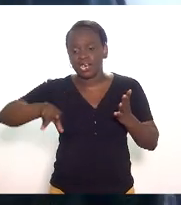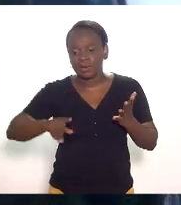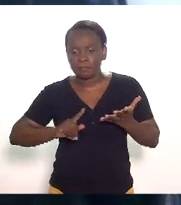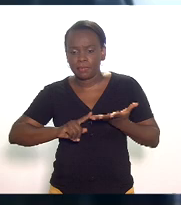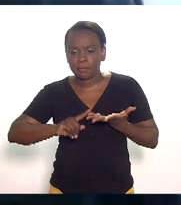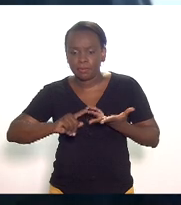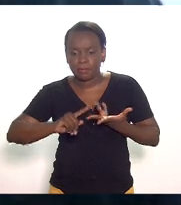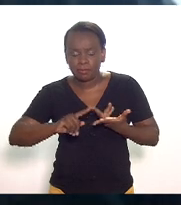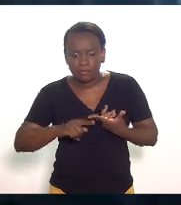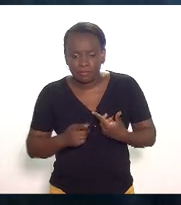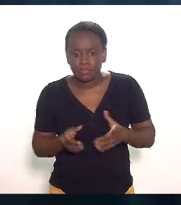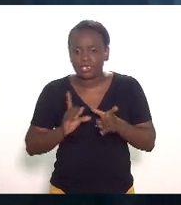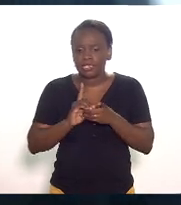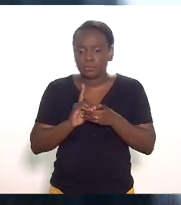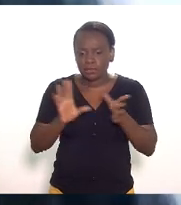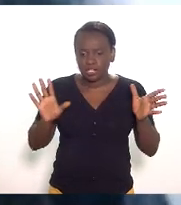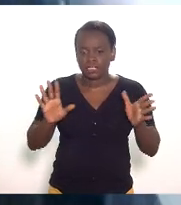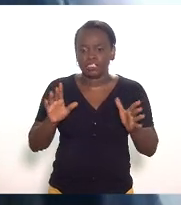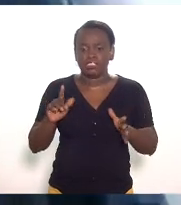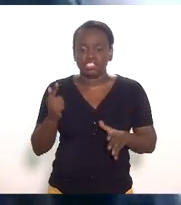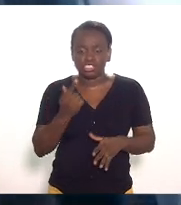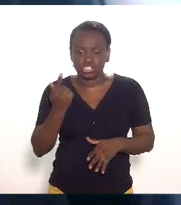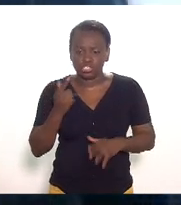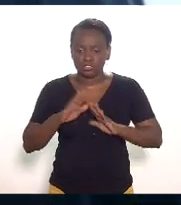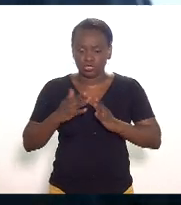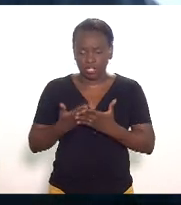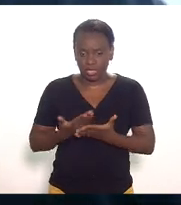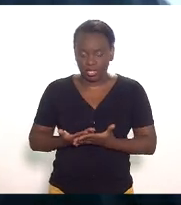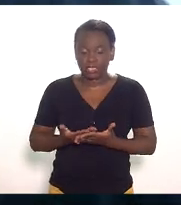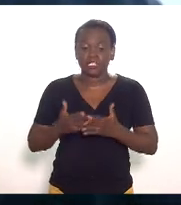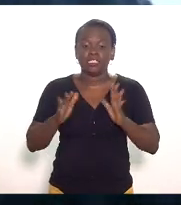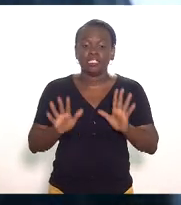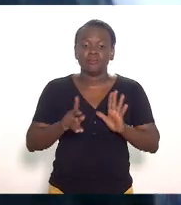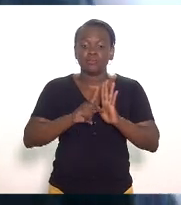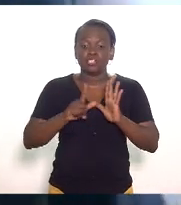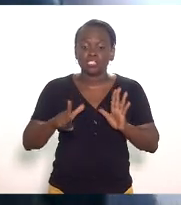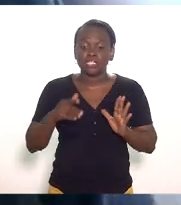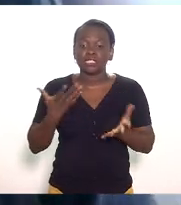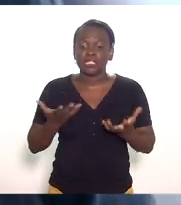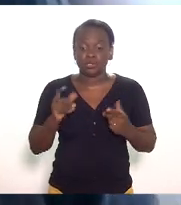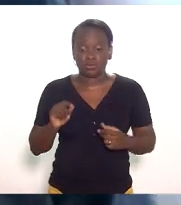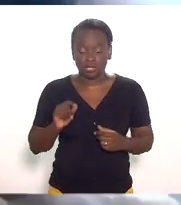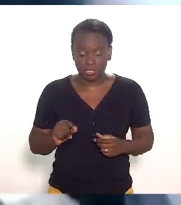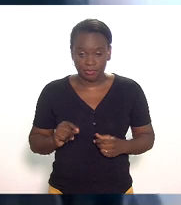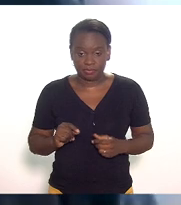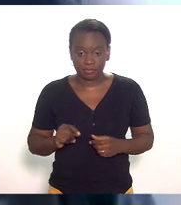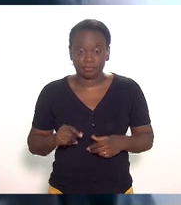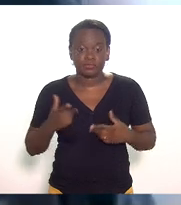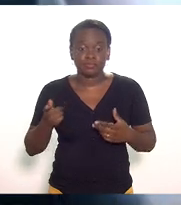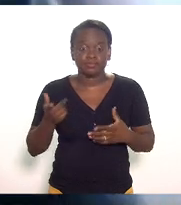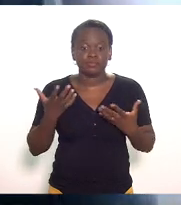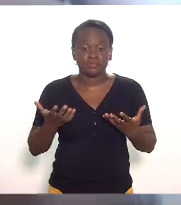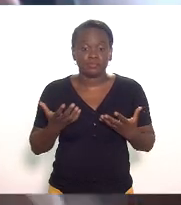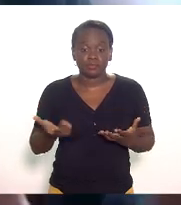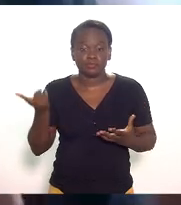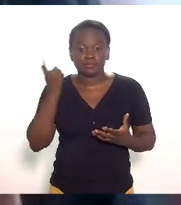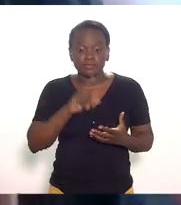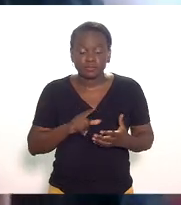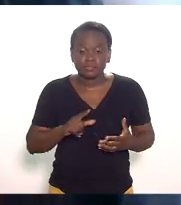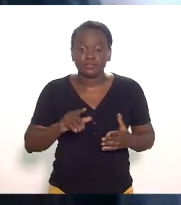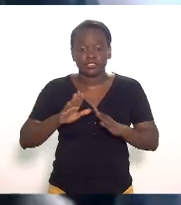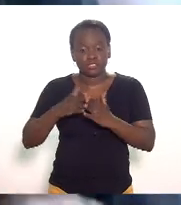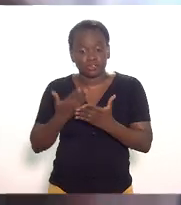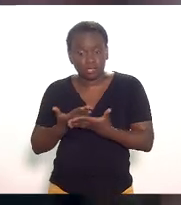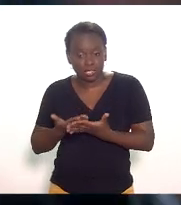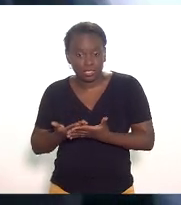mecanismos de democratização da gestão. O que que esse projeto pretende? Ele pretende garantir dentro da